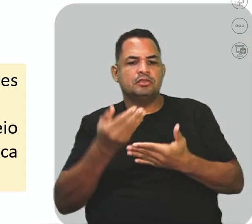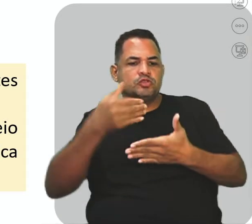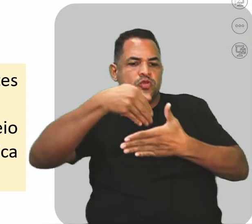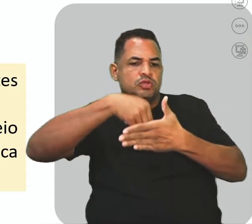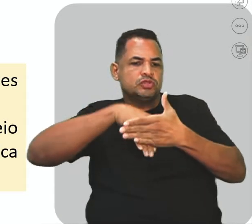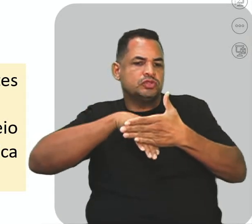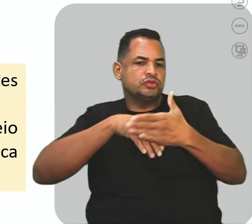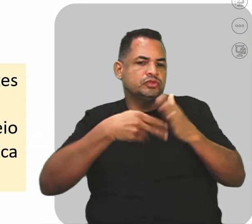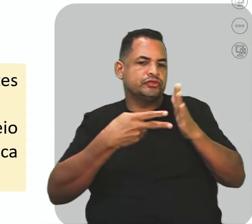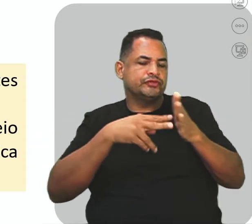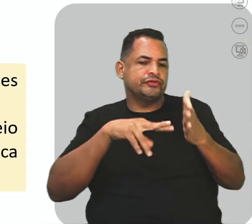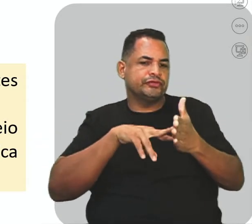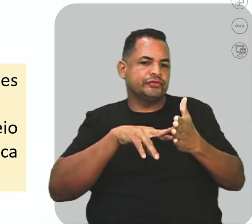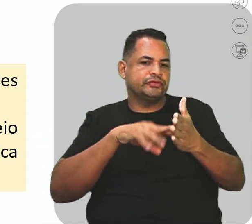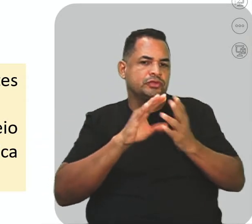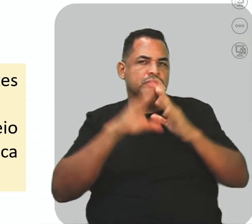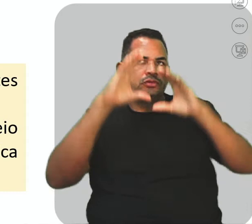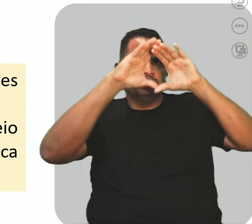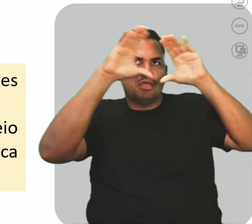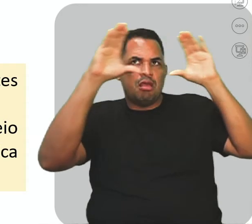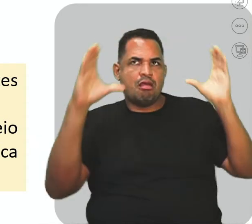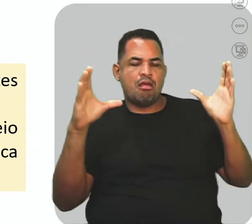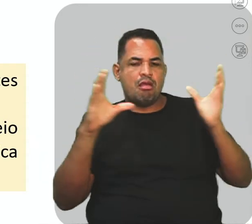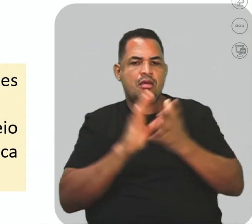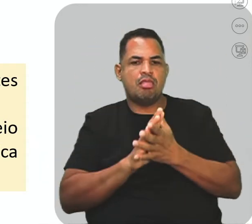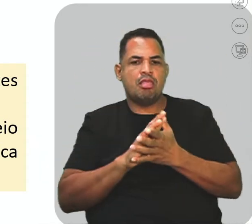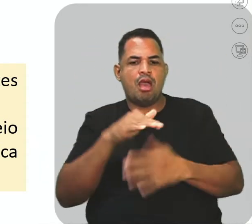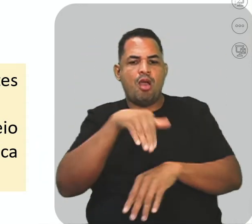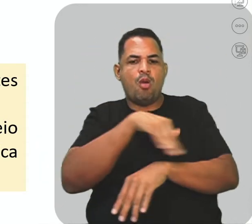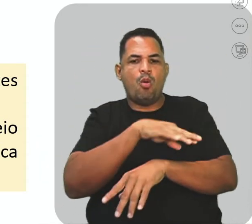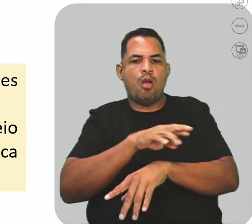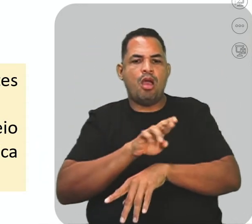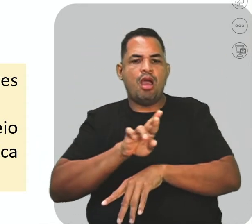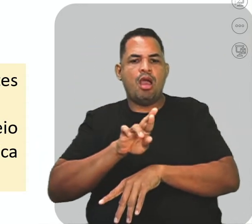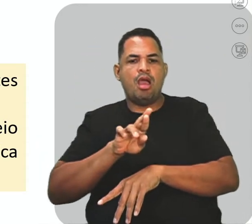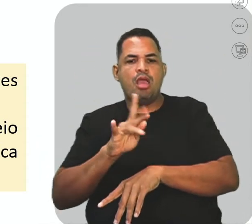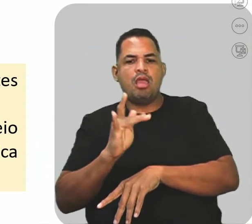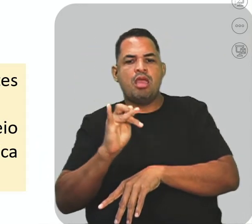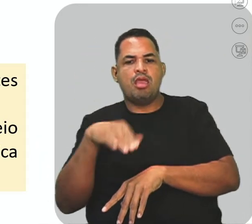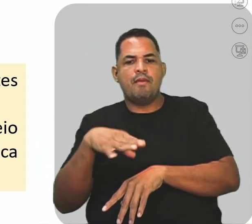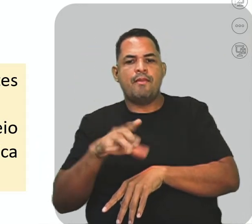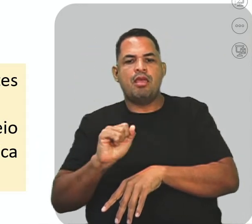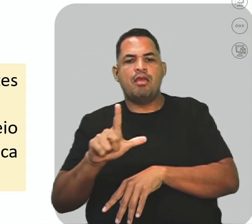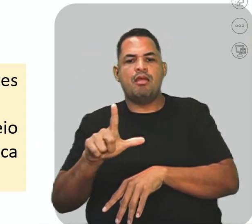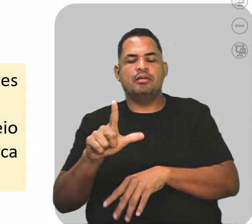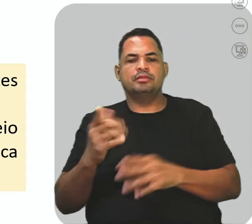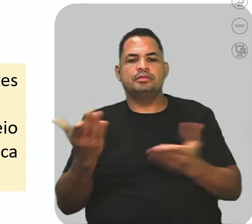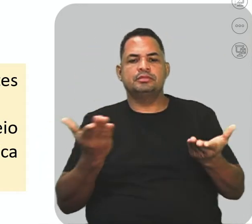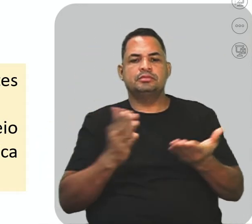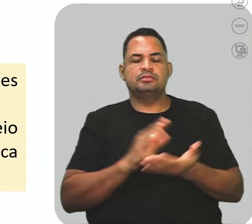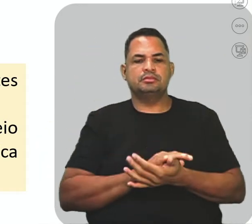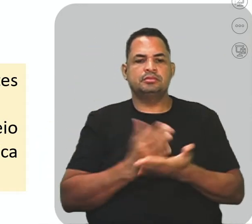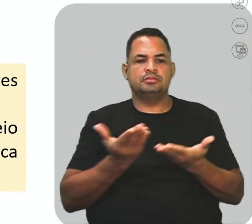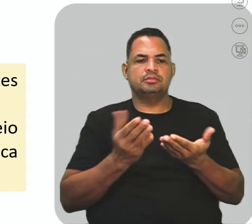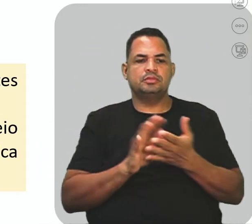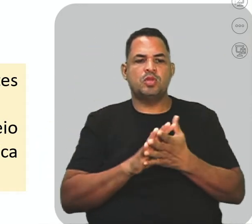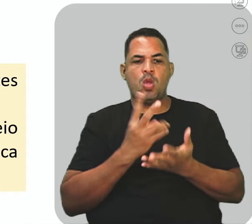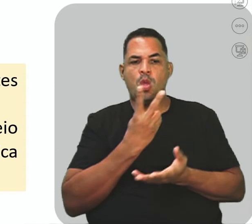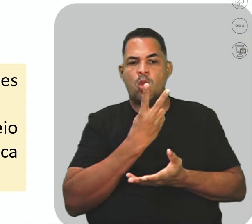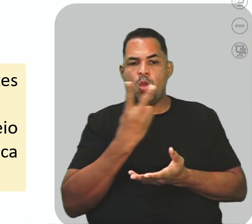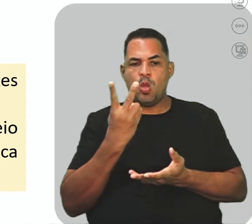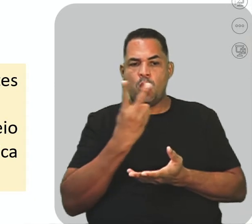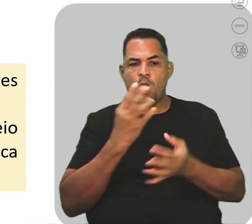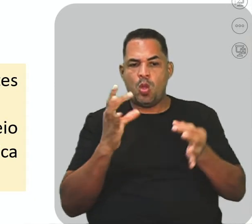O céu da rua Himmel. Então, olha só. Constata-se que duas orações independentes